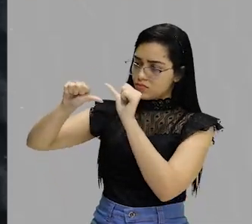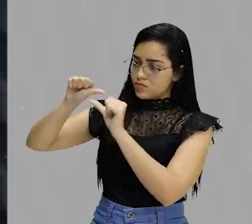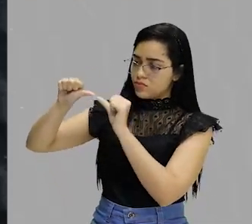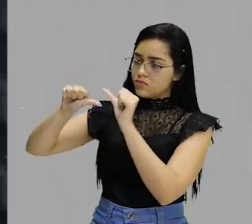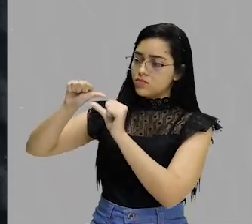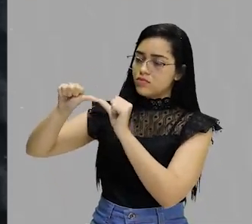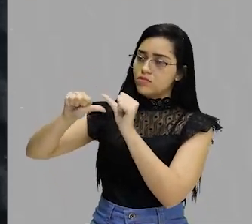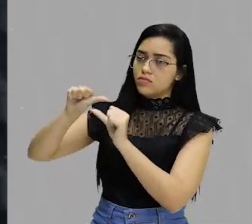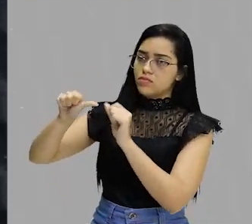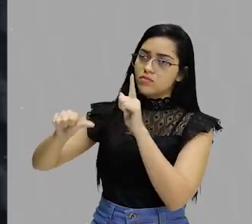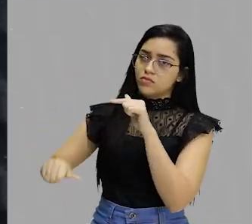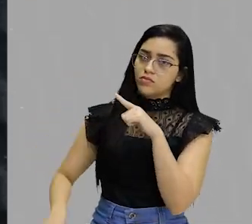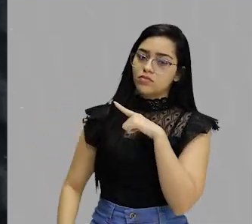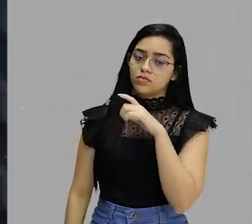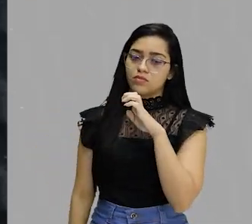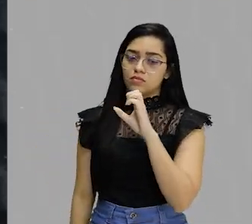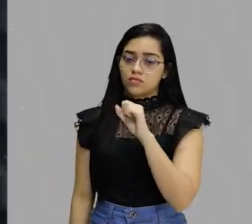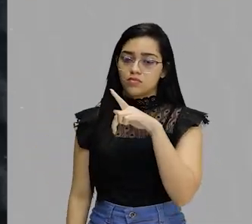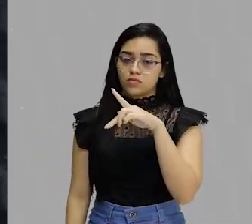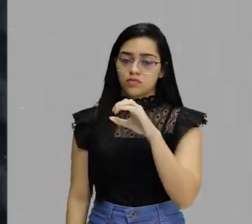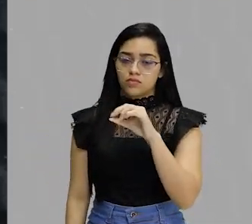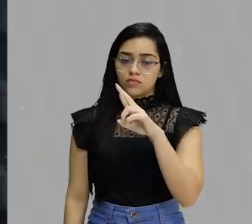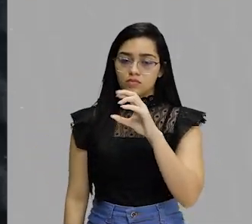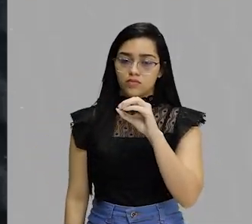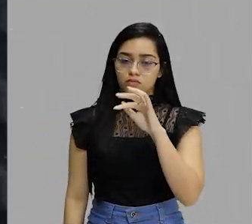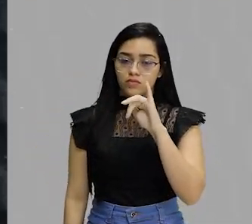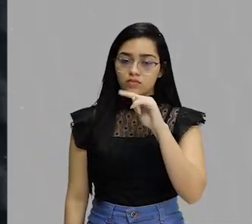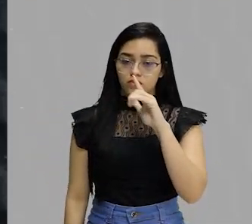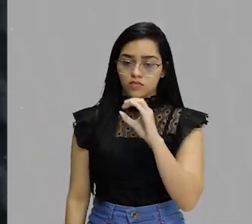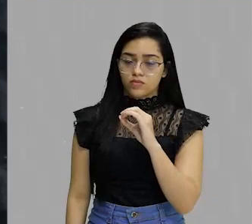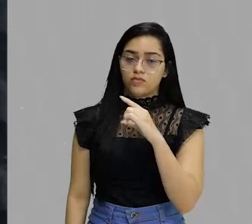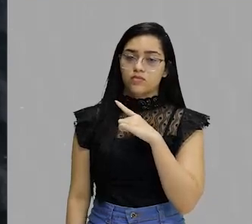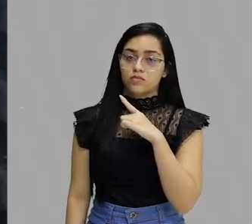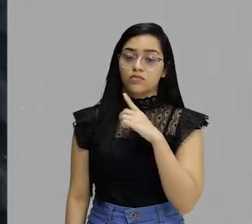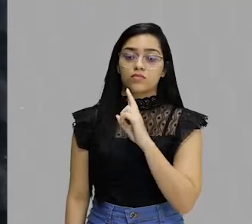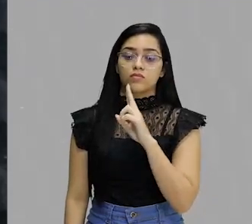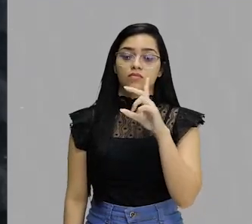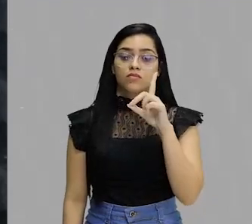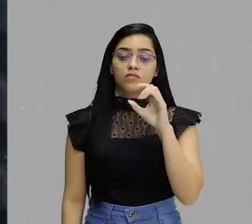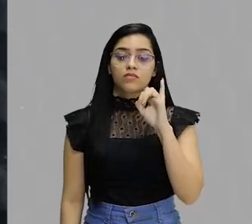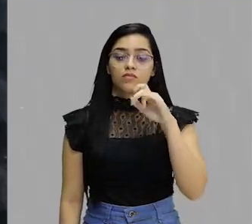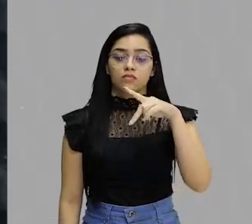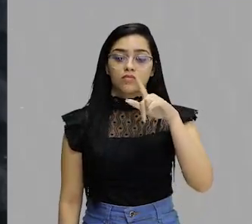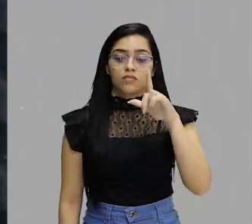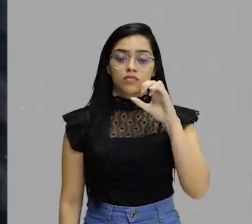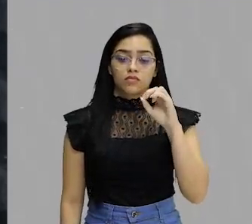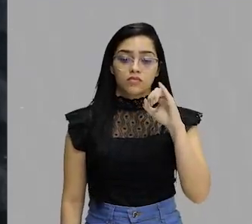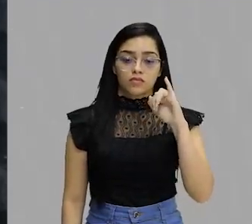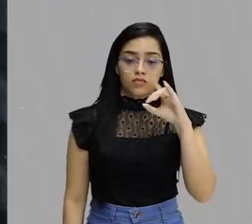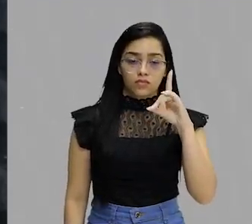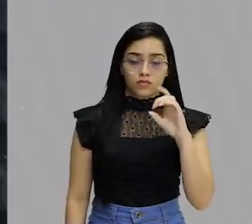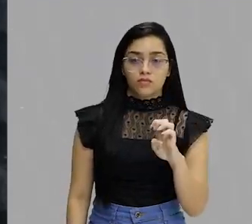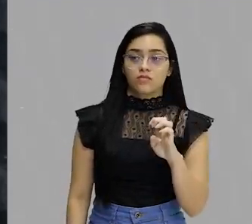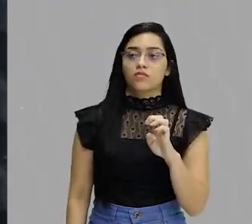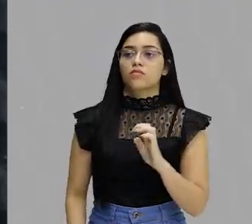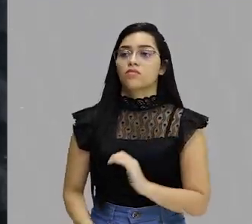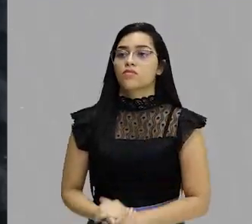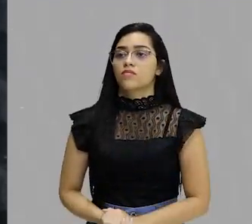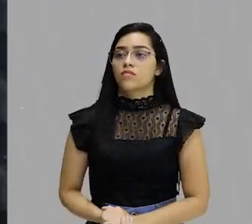modificada, que é o microesporófilo, ele é diploide, ou seja, tem dois conjuntos